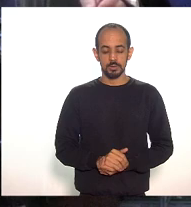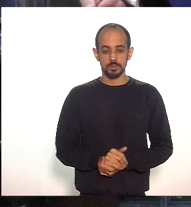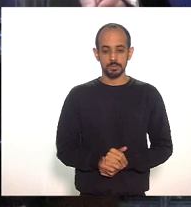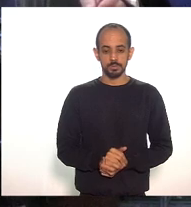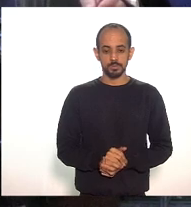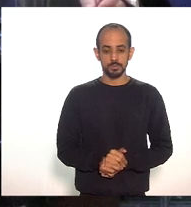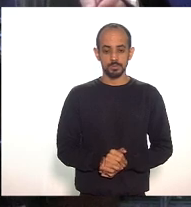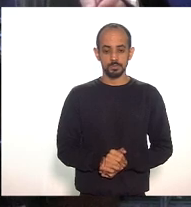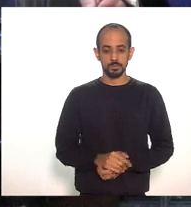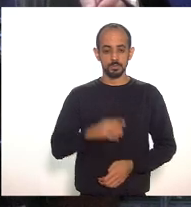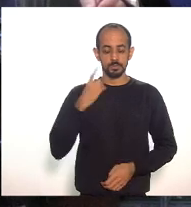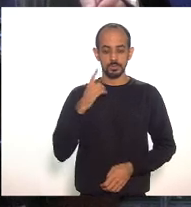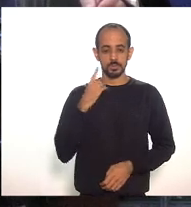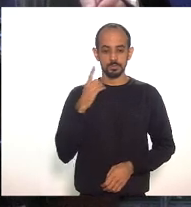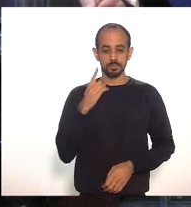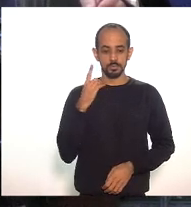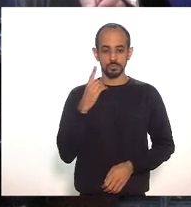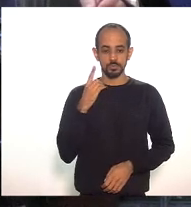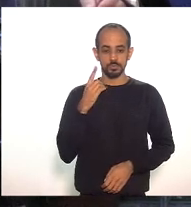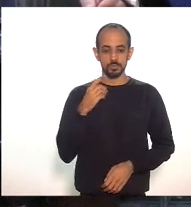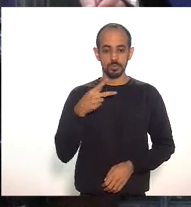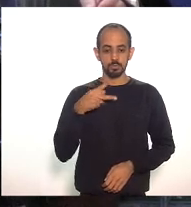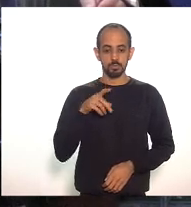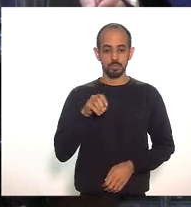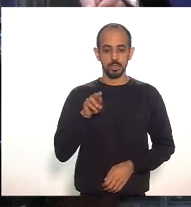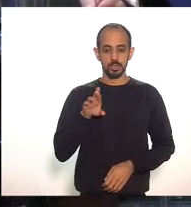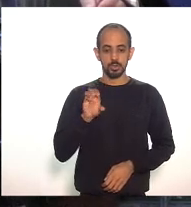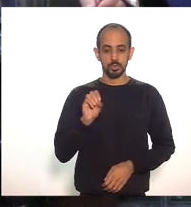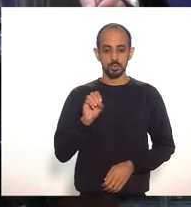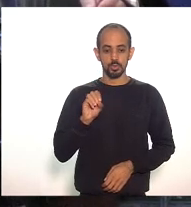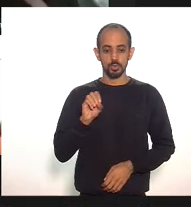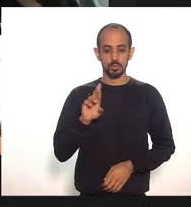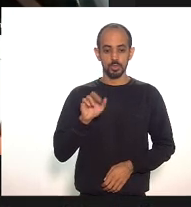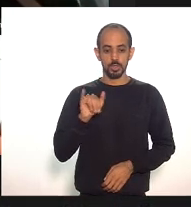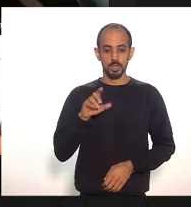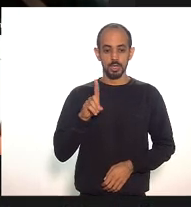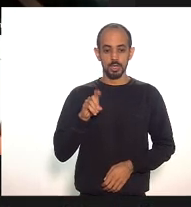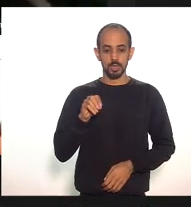o deputado a zero deputado Pedro Ricardo